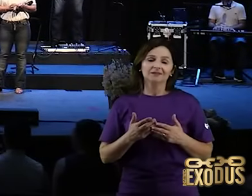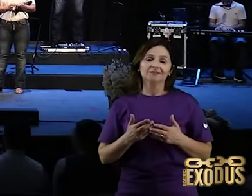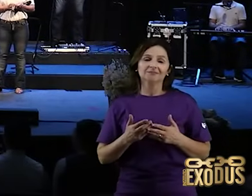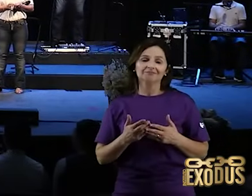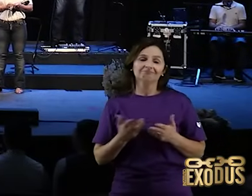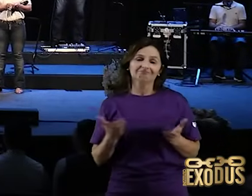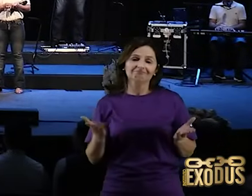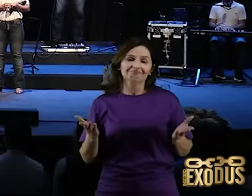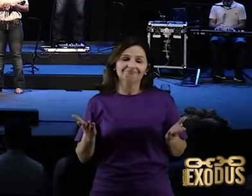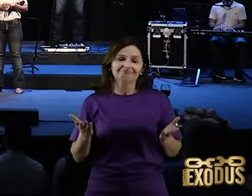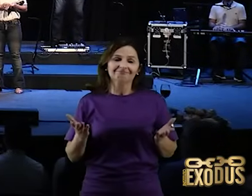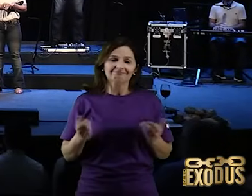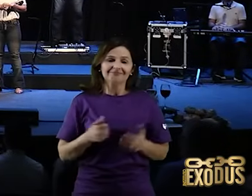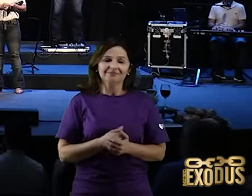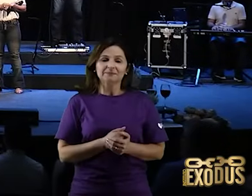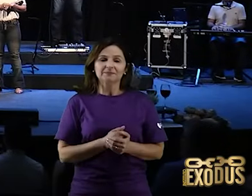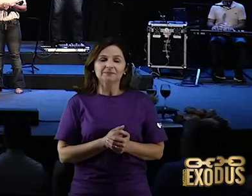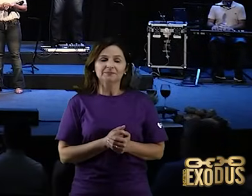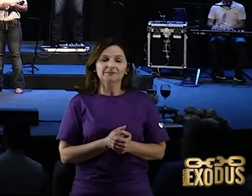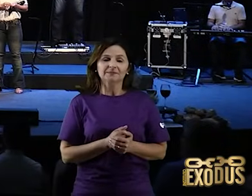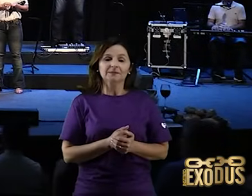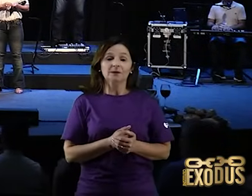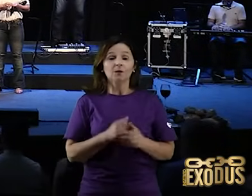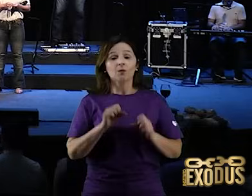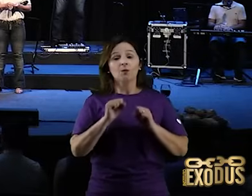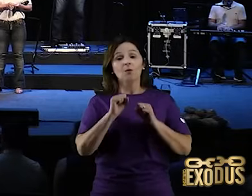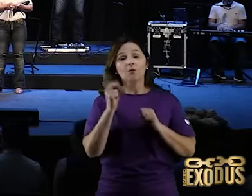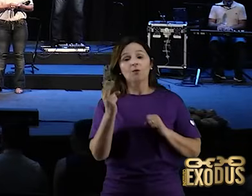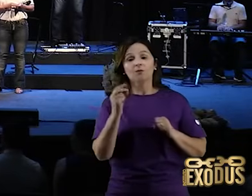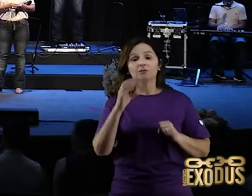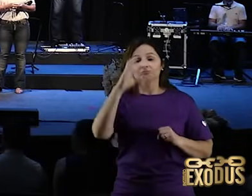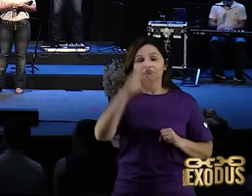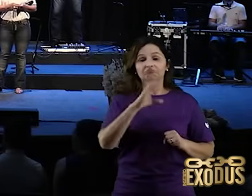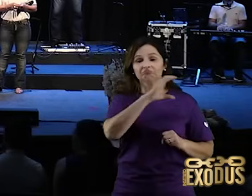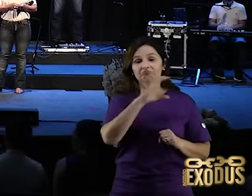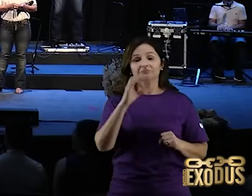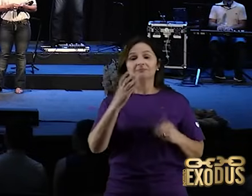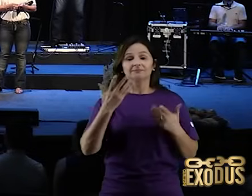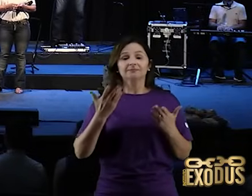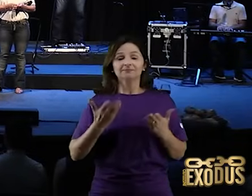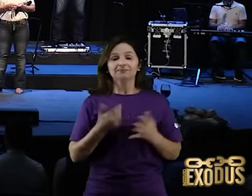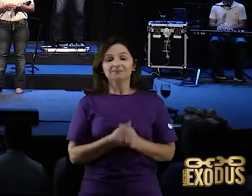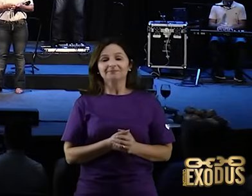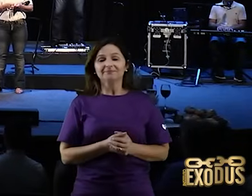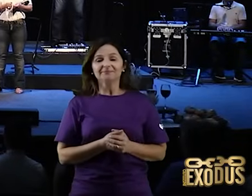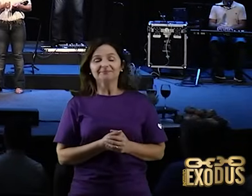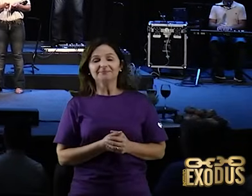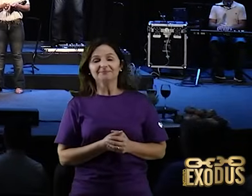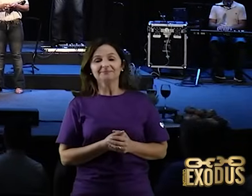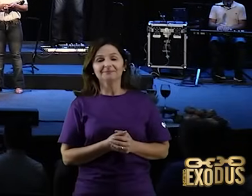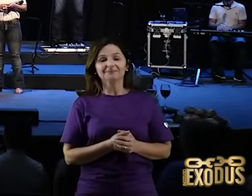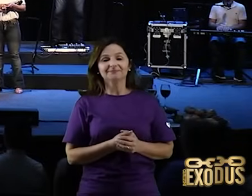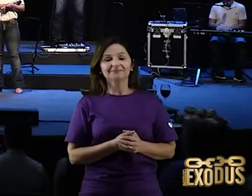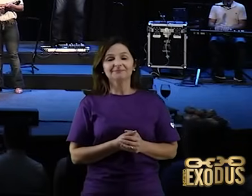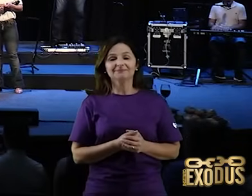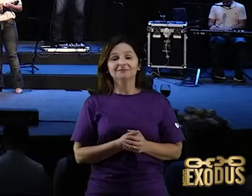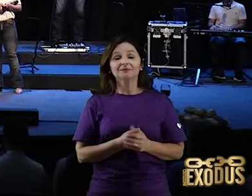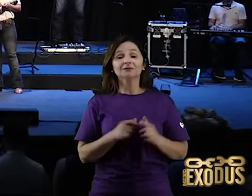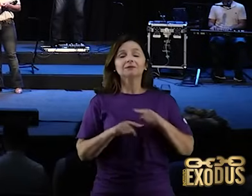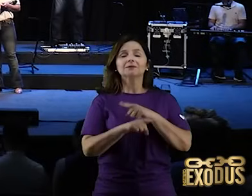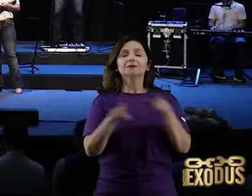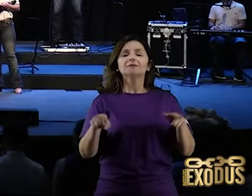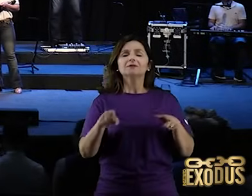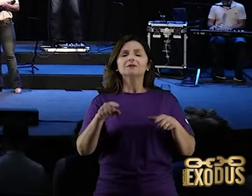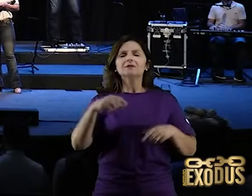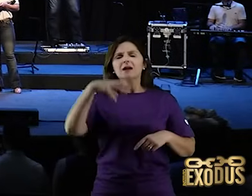saiu ou então você veio da Igreja Católica Romana e ali que que você aprendeu